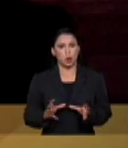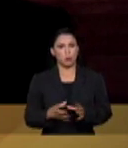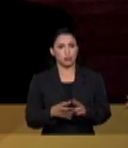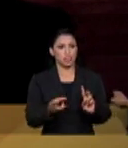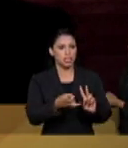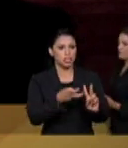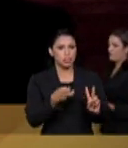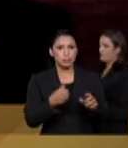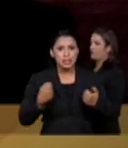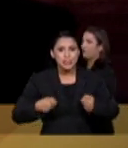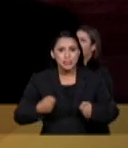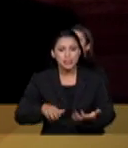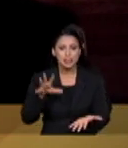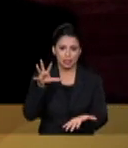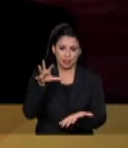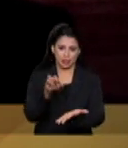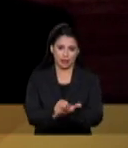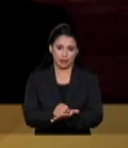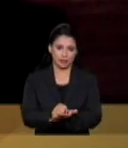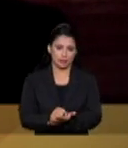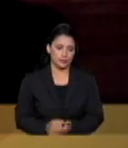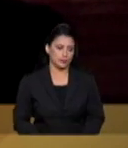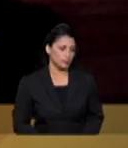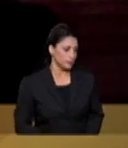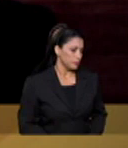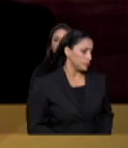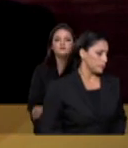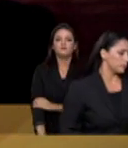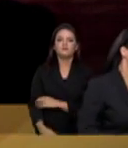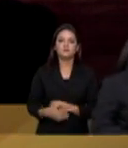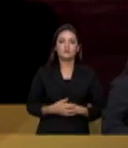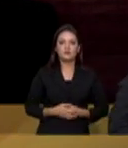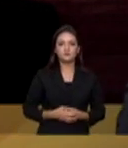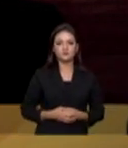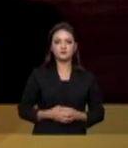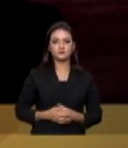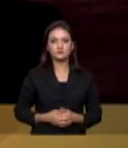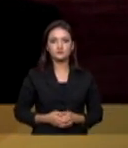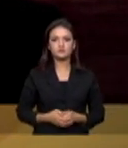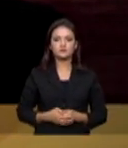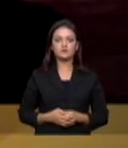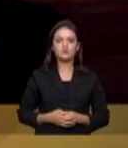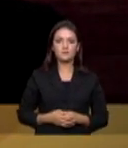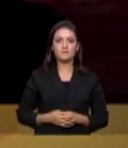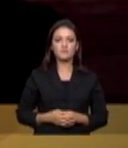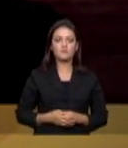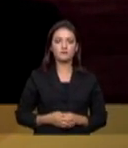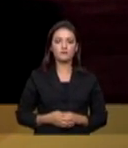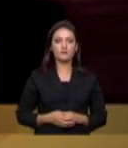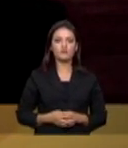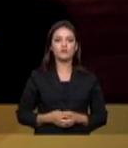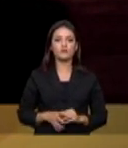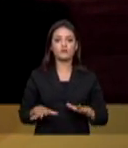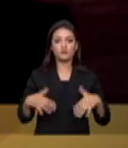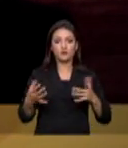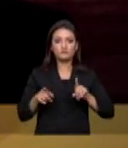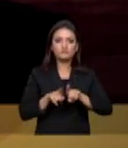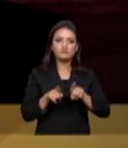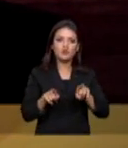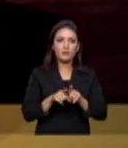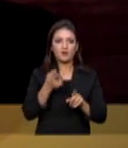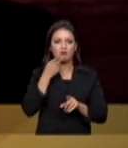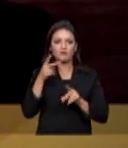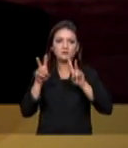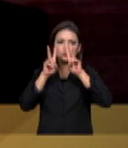sem a Teca que faz parte da sua Constituição e isso e um ponto de vista étnico